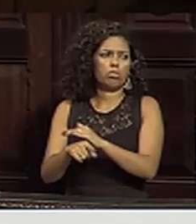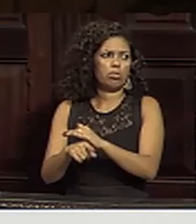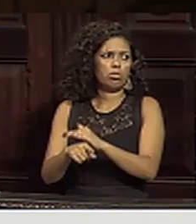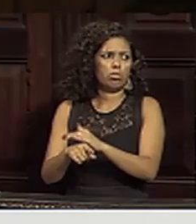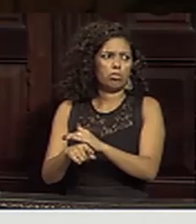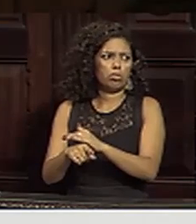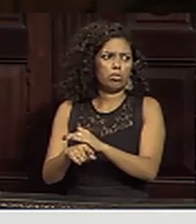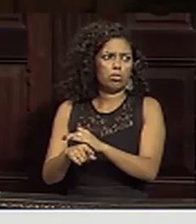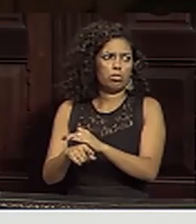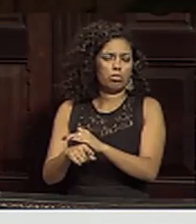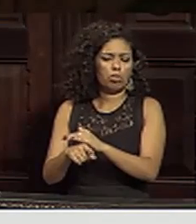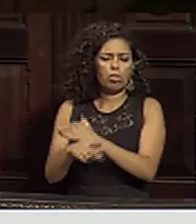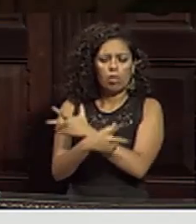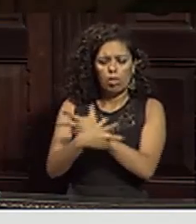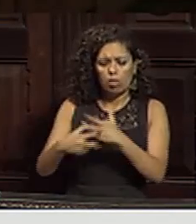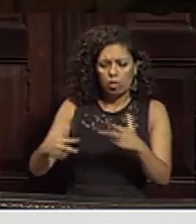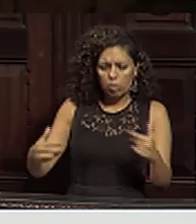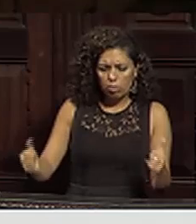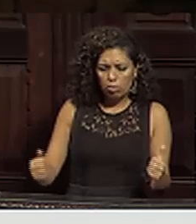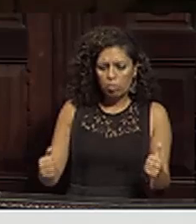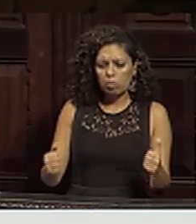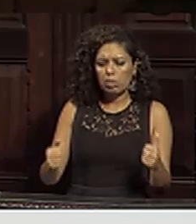o contraditório.